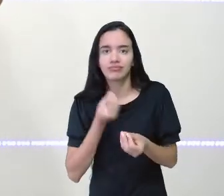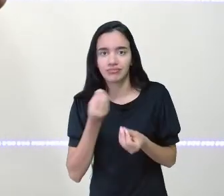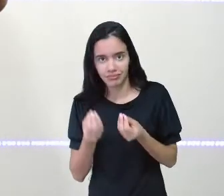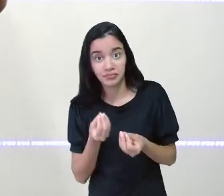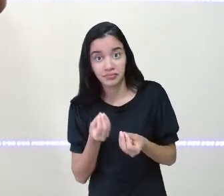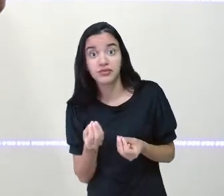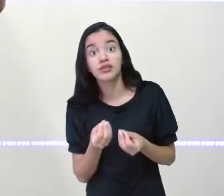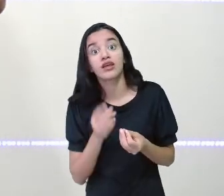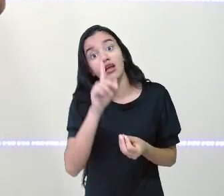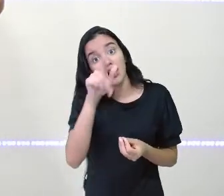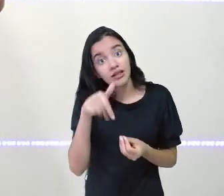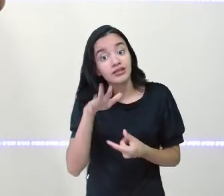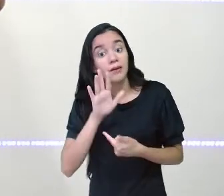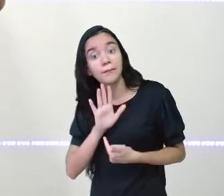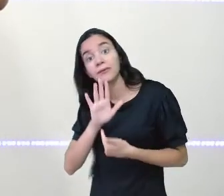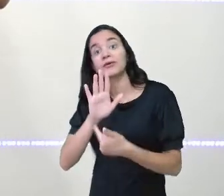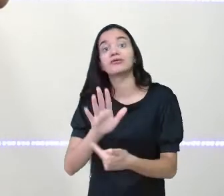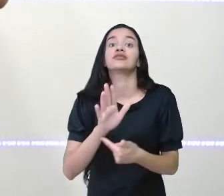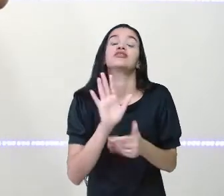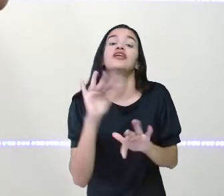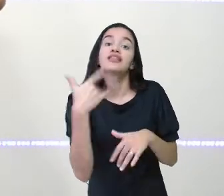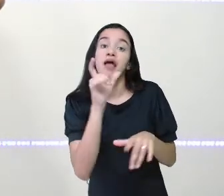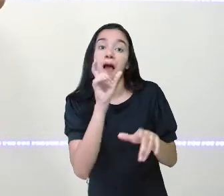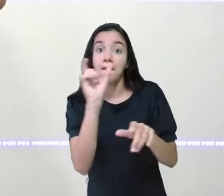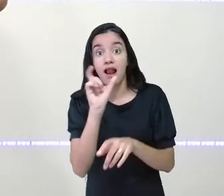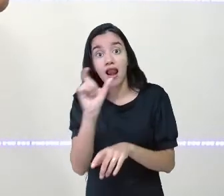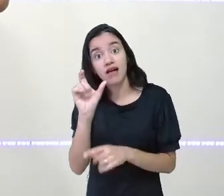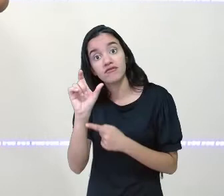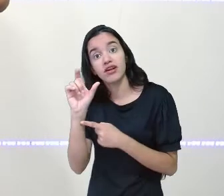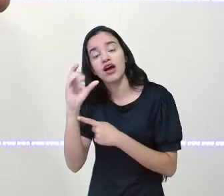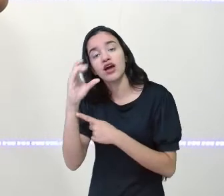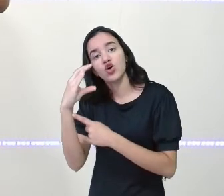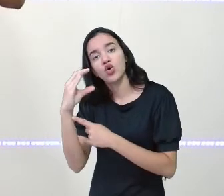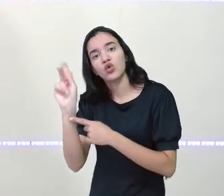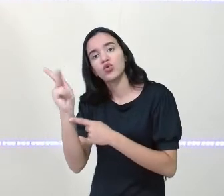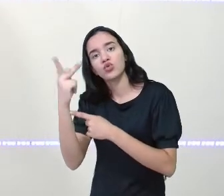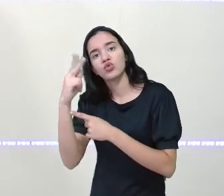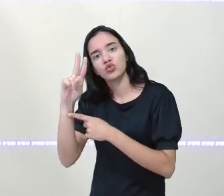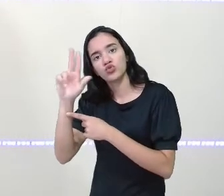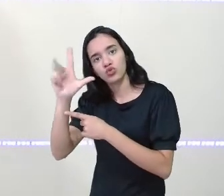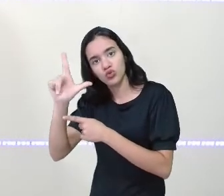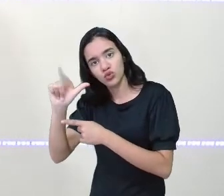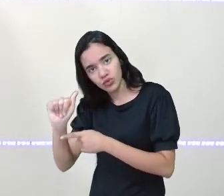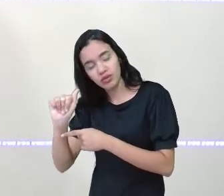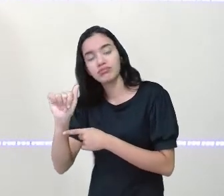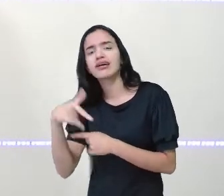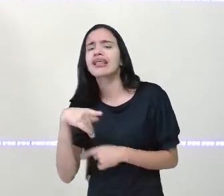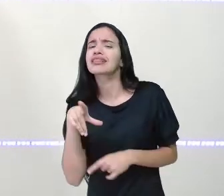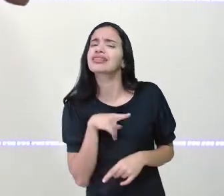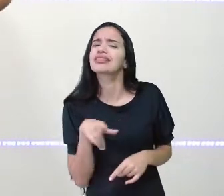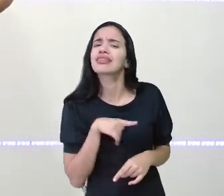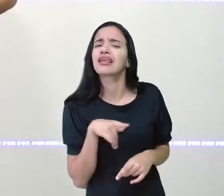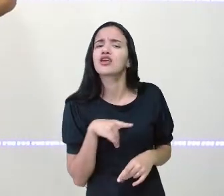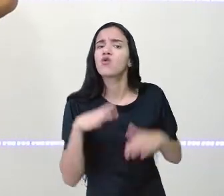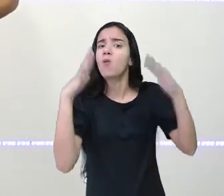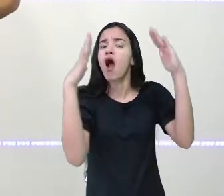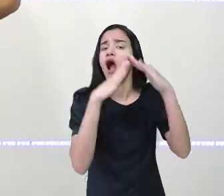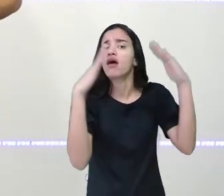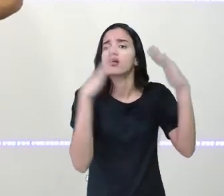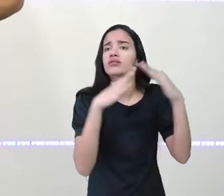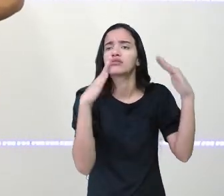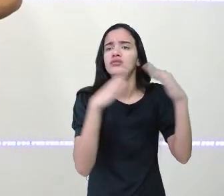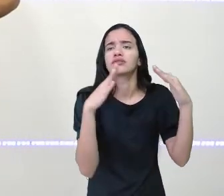chuvoso? Está apresentando através da palavra chuva. E aí tem uma casa. A casa é o